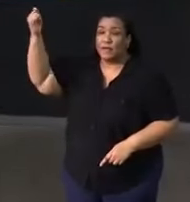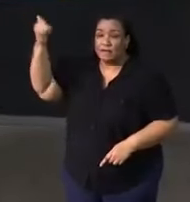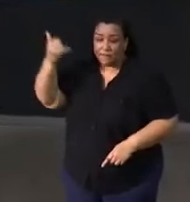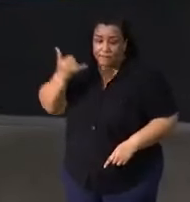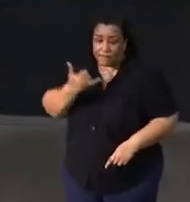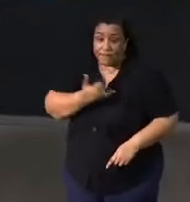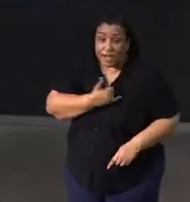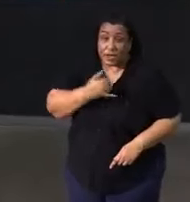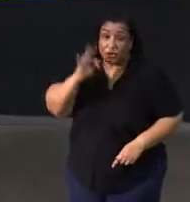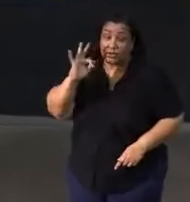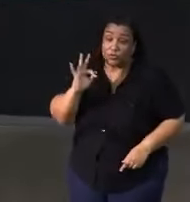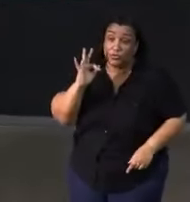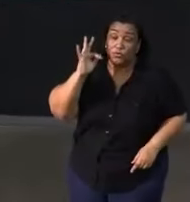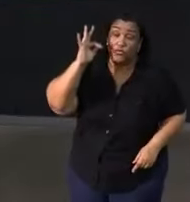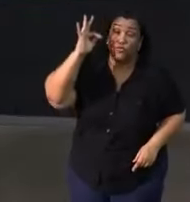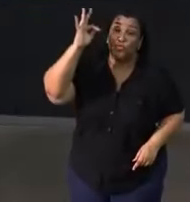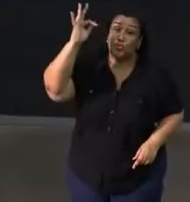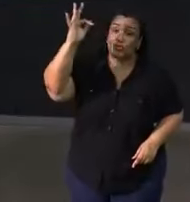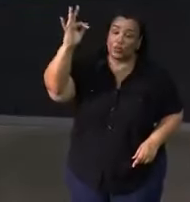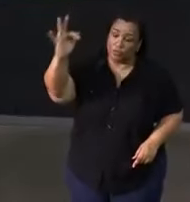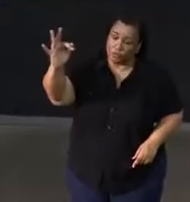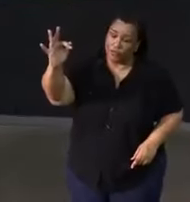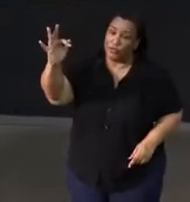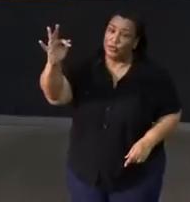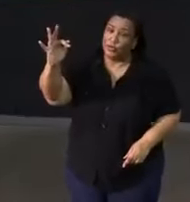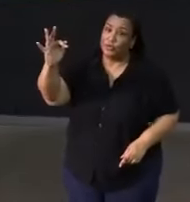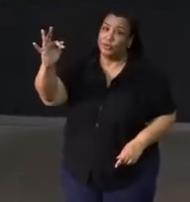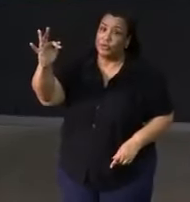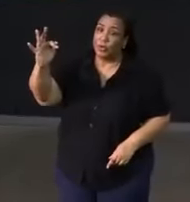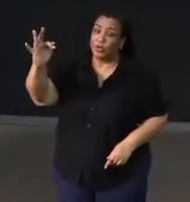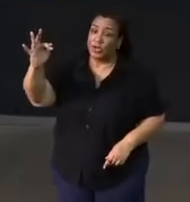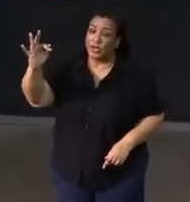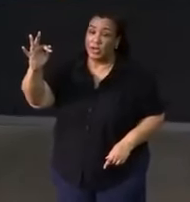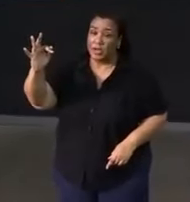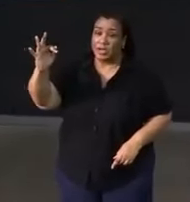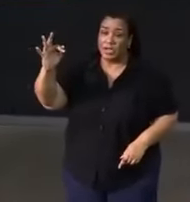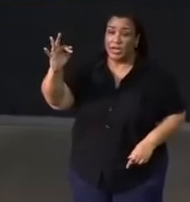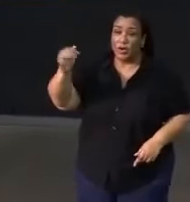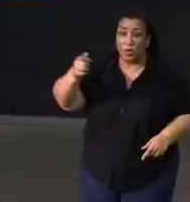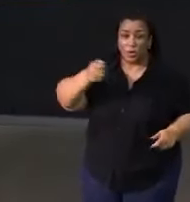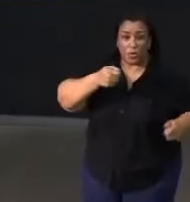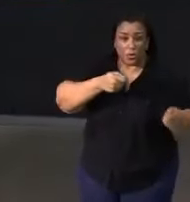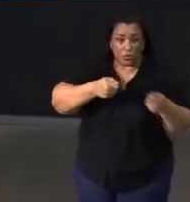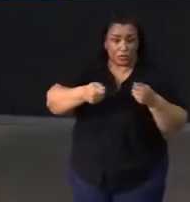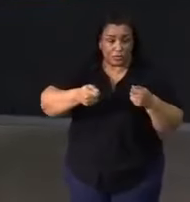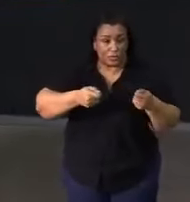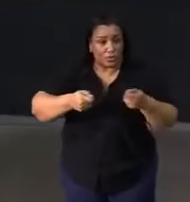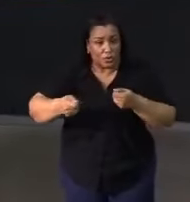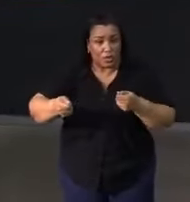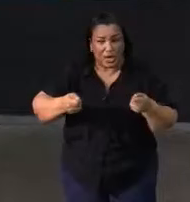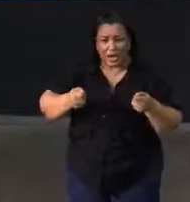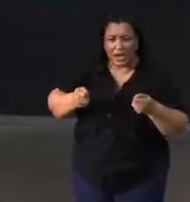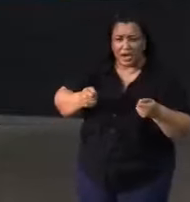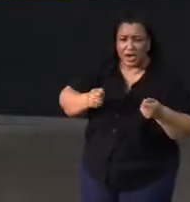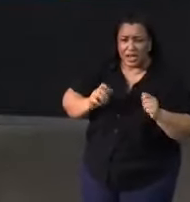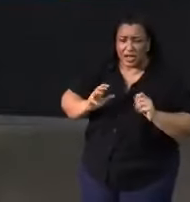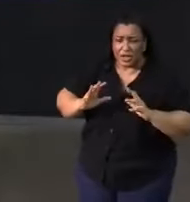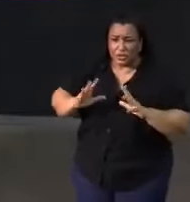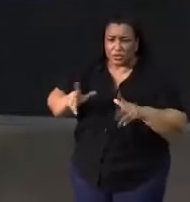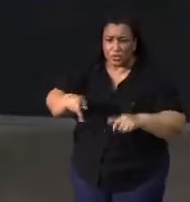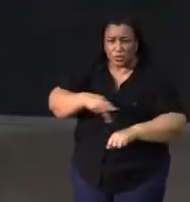ele seria um governante, de que ele estaria por sobre sua casa, até mesmo sobre